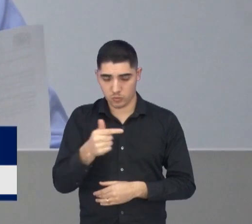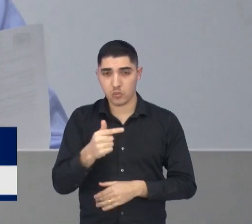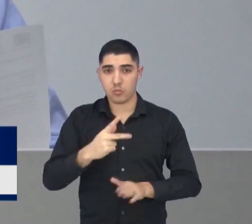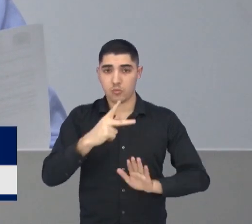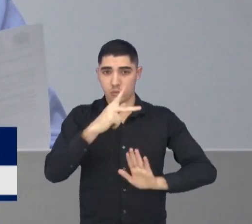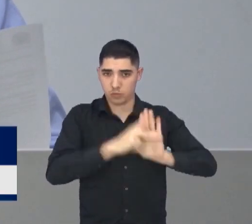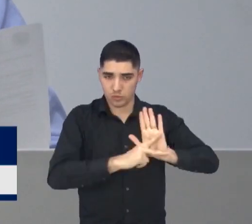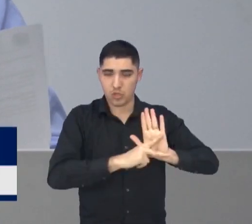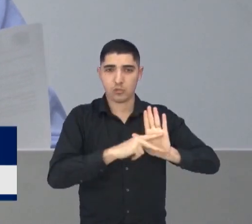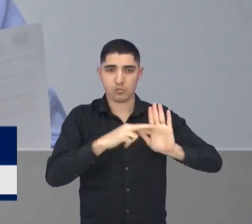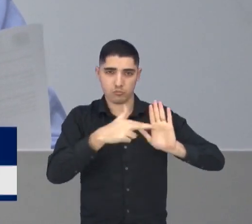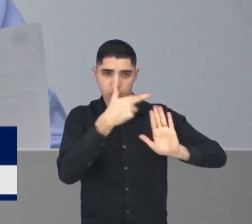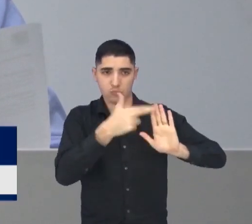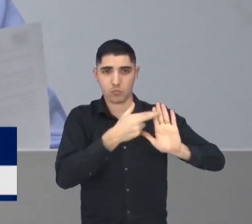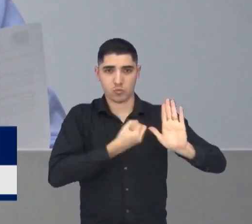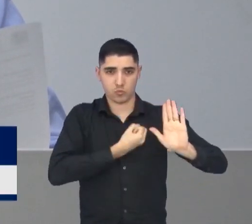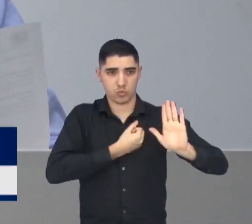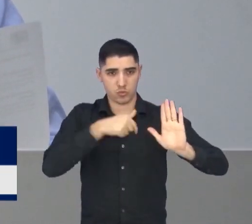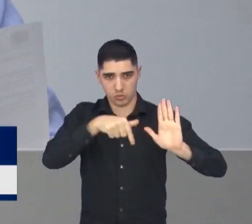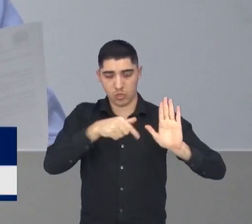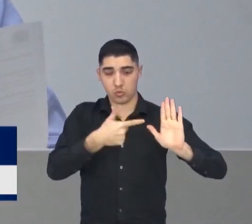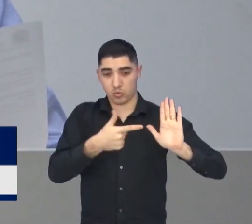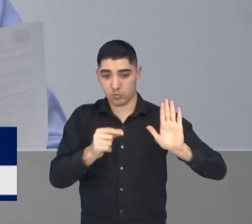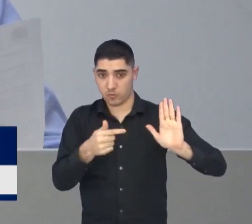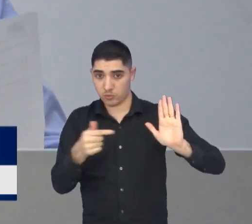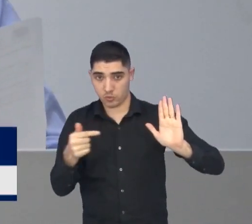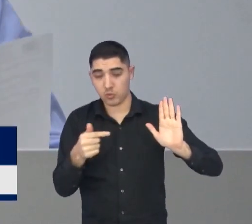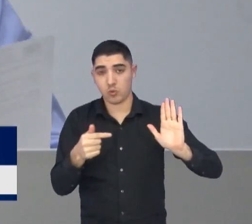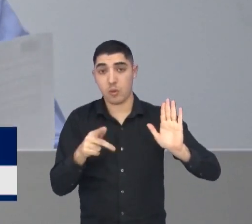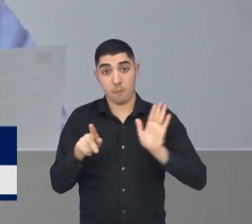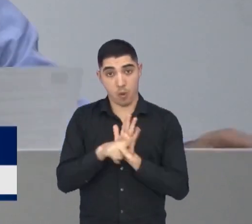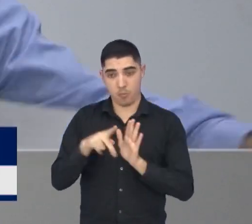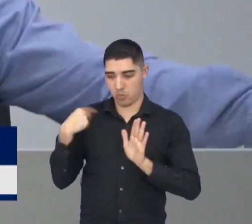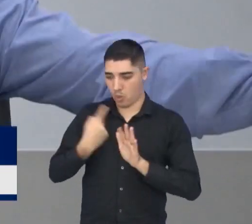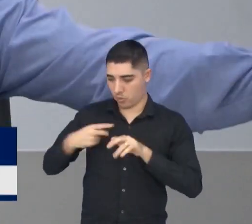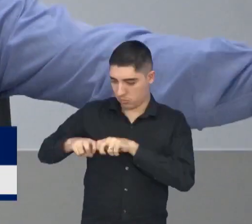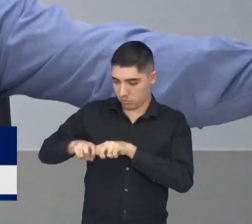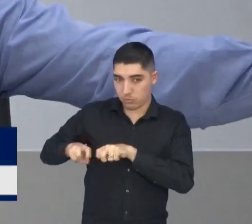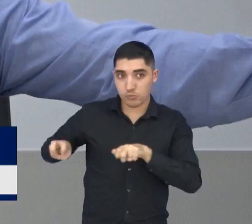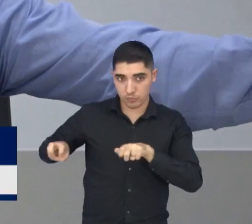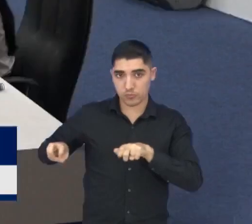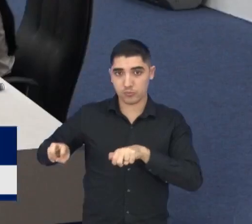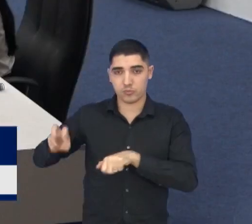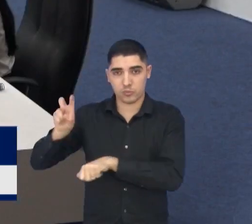de resolução número 7/2022, de autoria da mesa diretora.